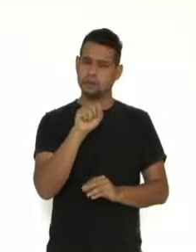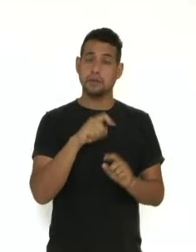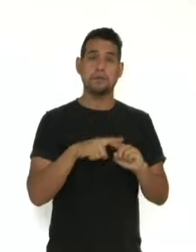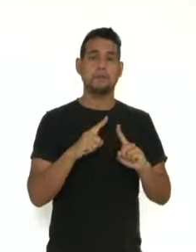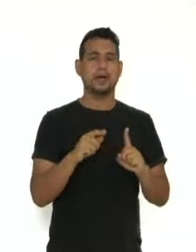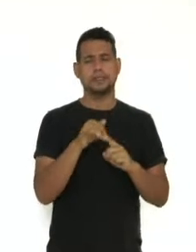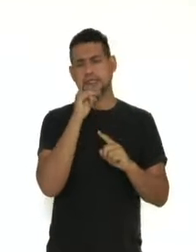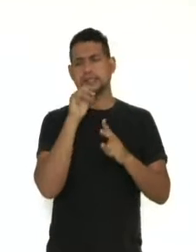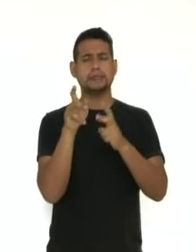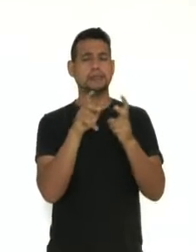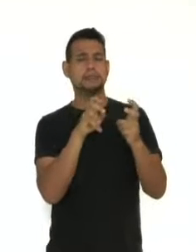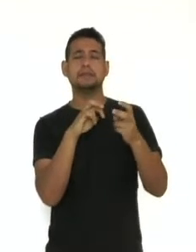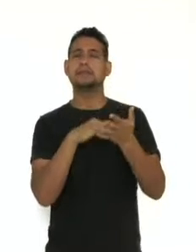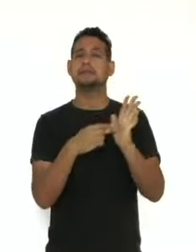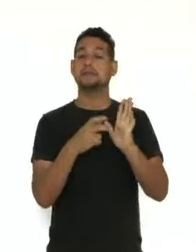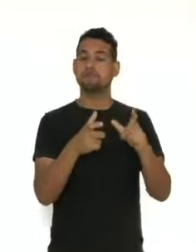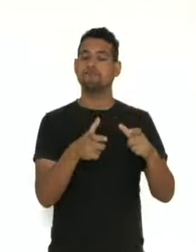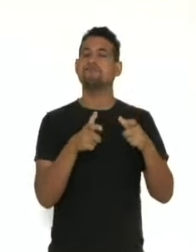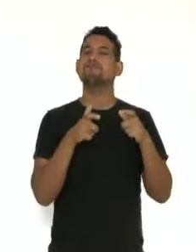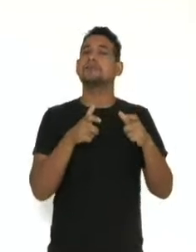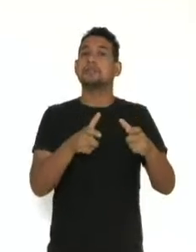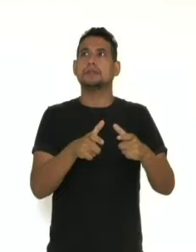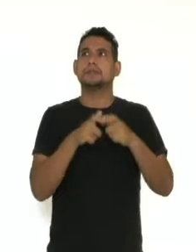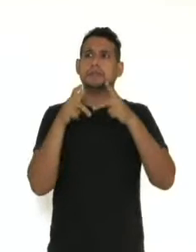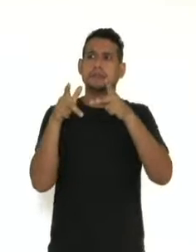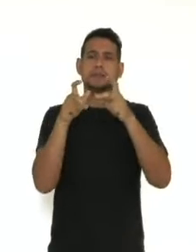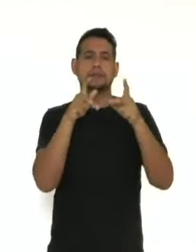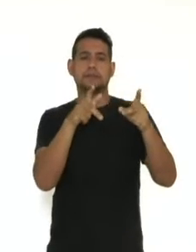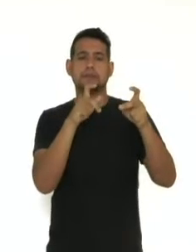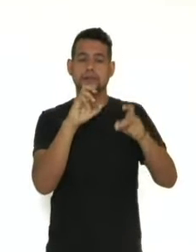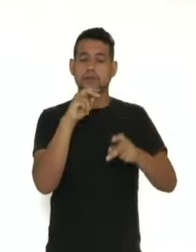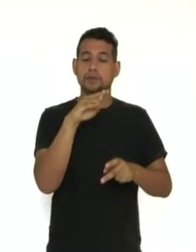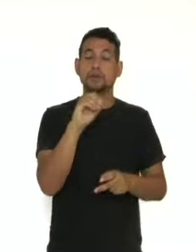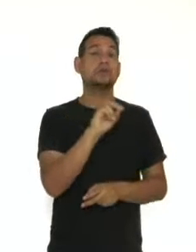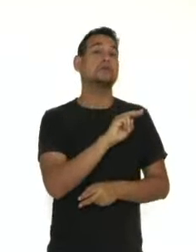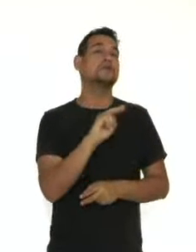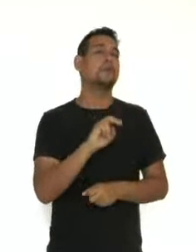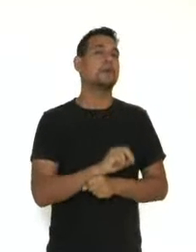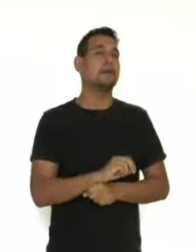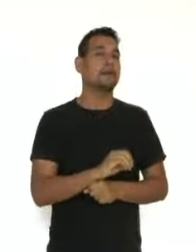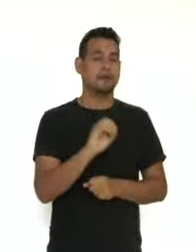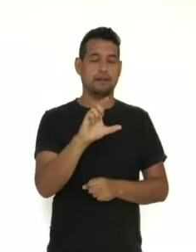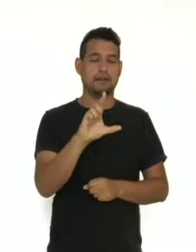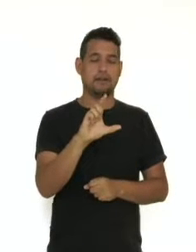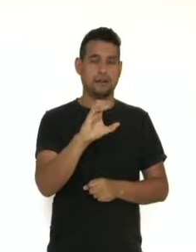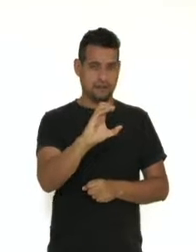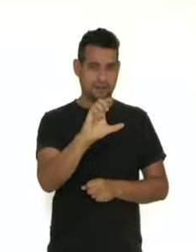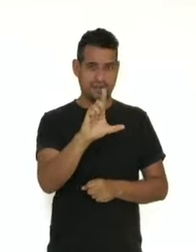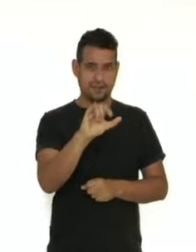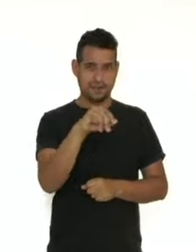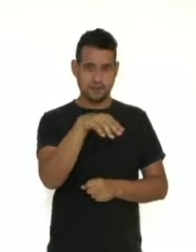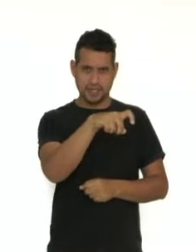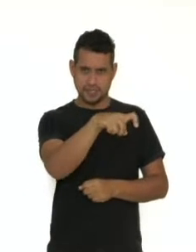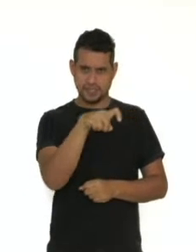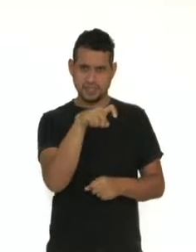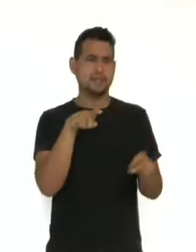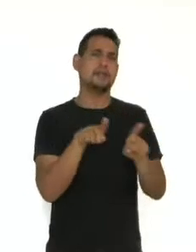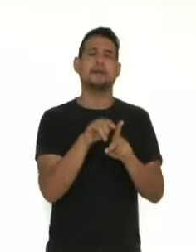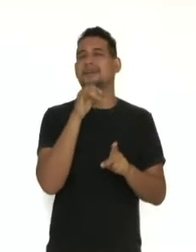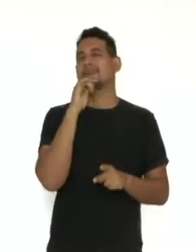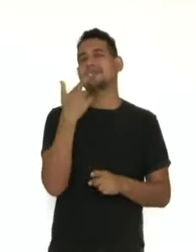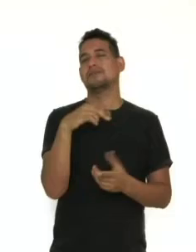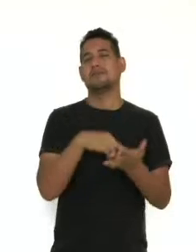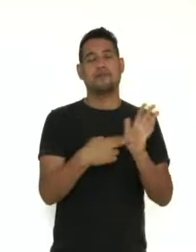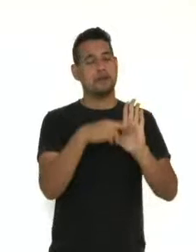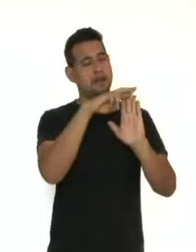Nessa perspectiva, o momento de maior tensão do conto é chamado de clímax. Além disso, embora não seja uma